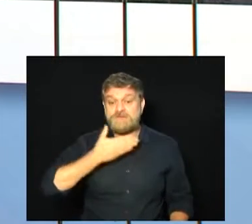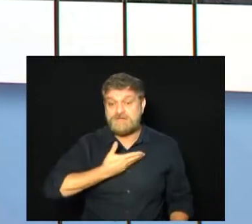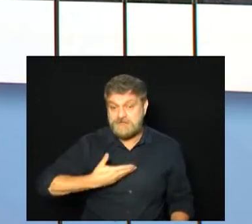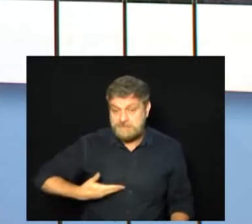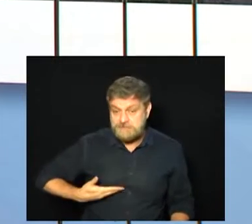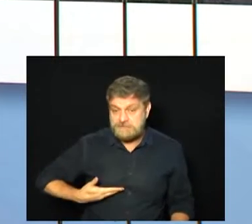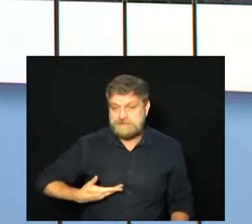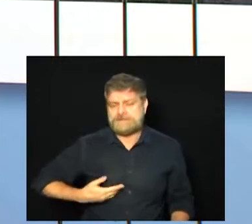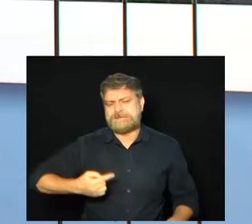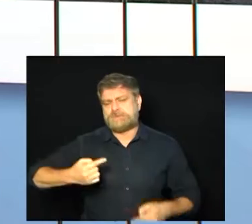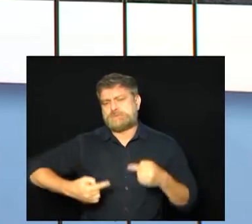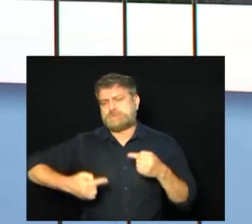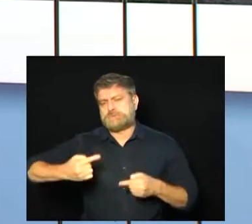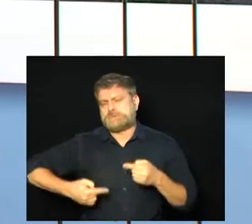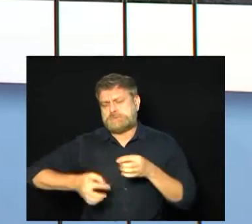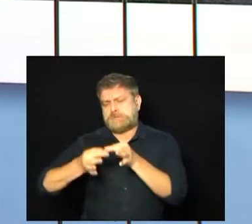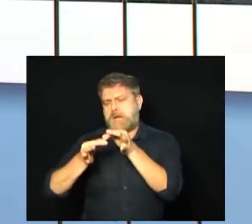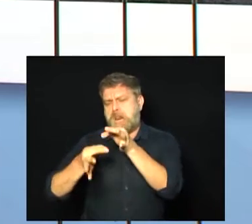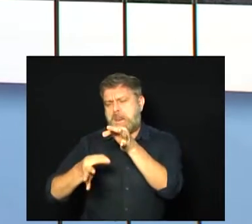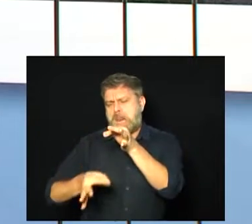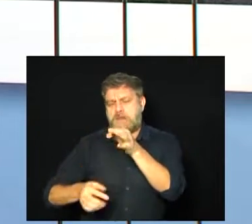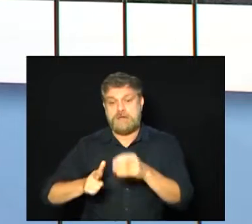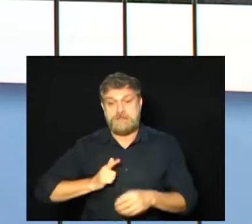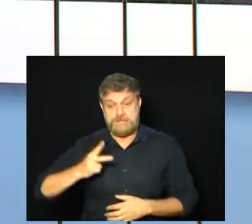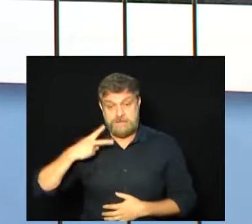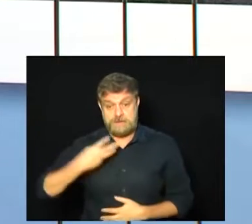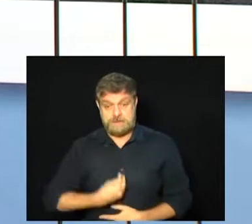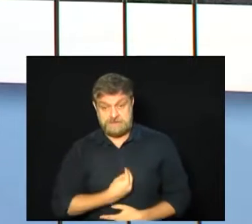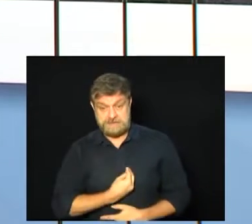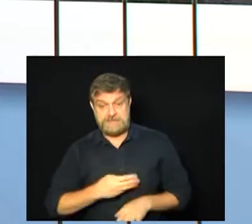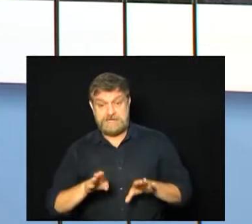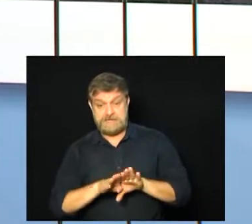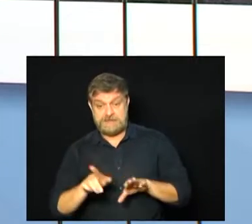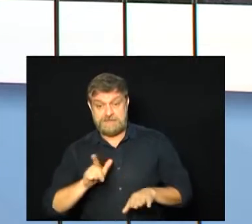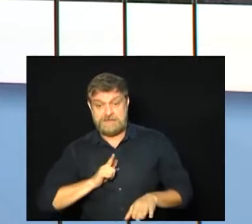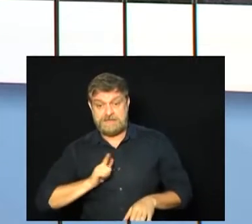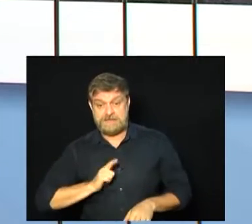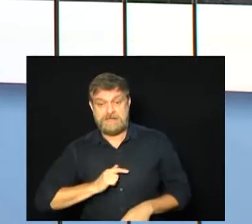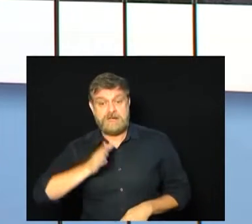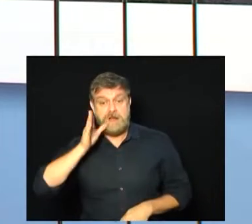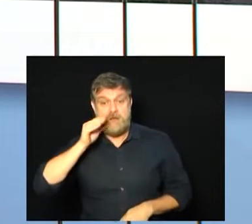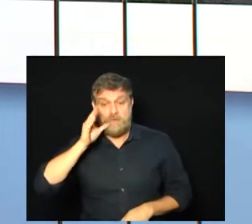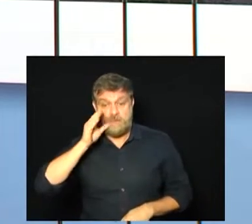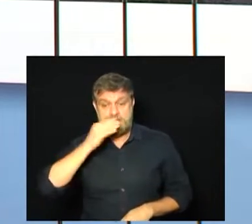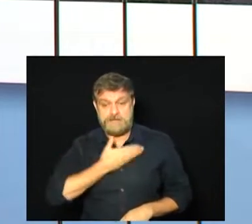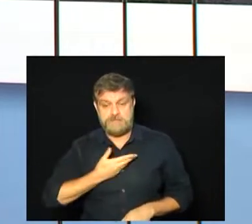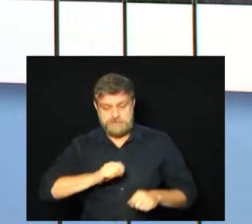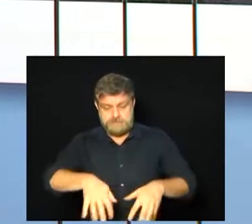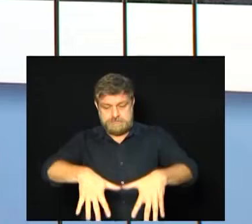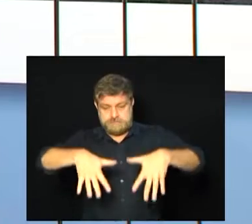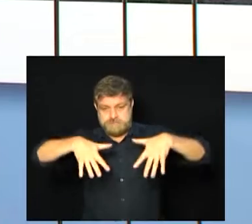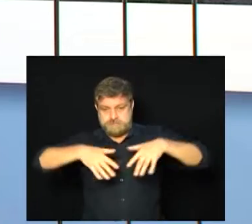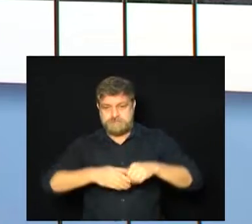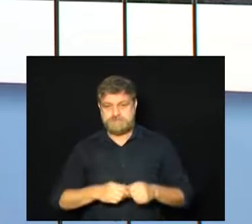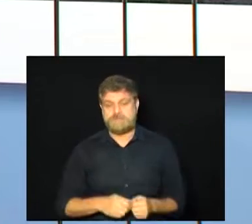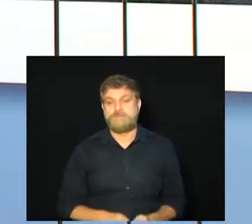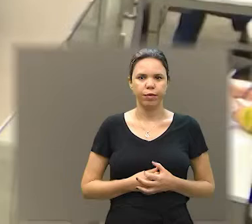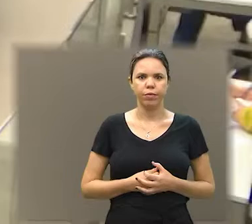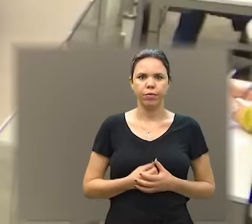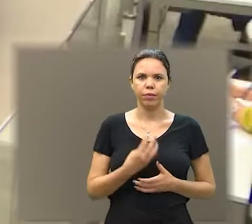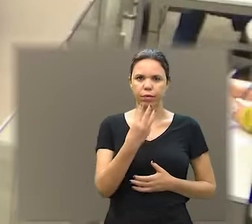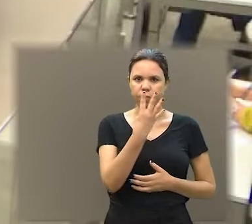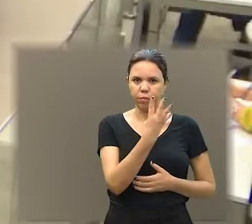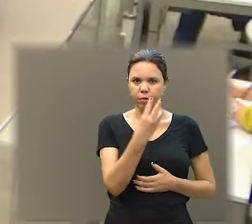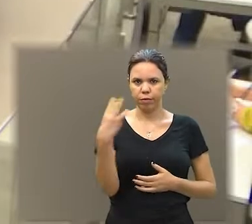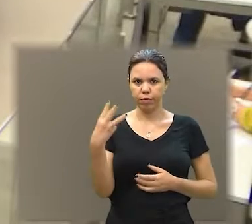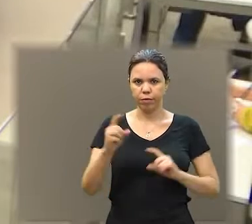Uma ampla discussão com a participação de vereadores e também de servidores. A reportagem é de André Aranha.